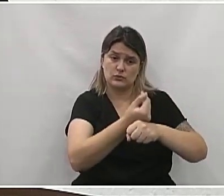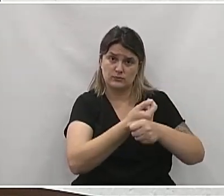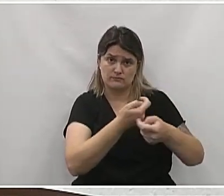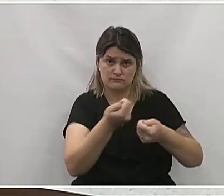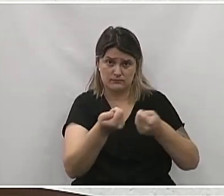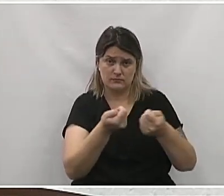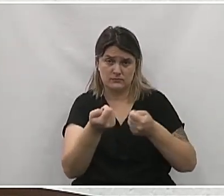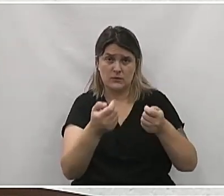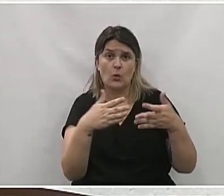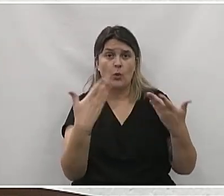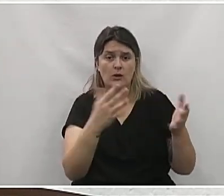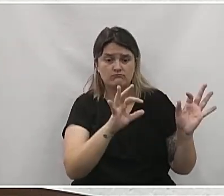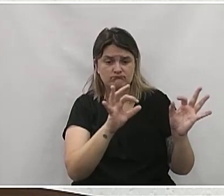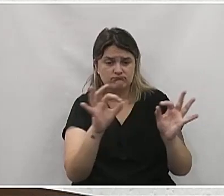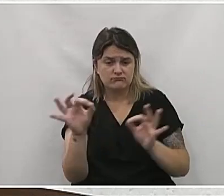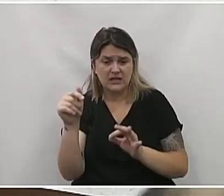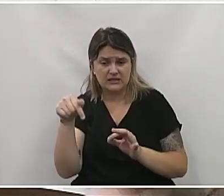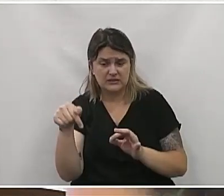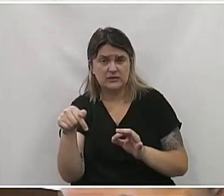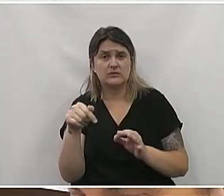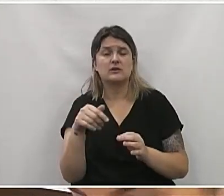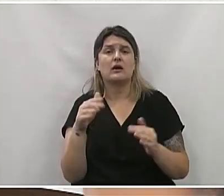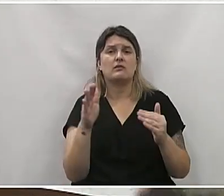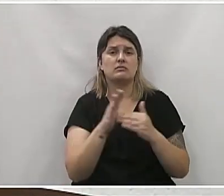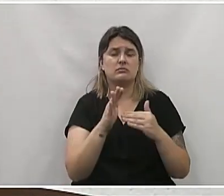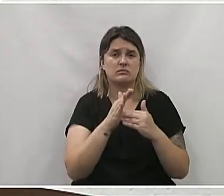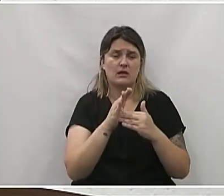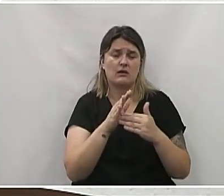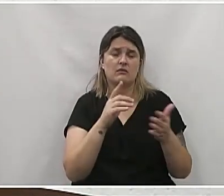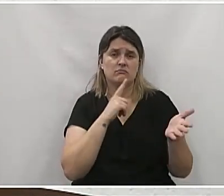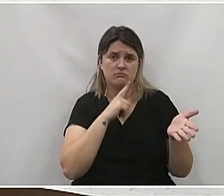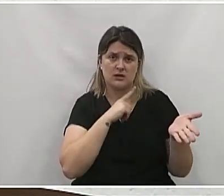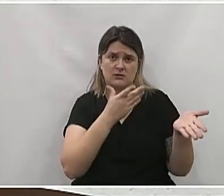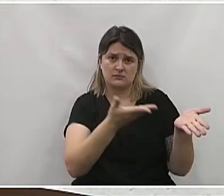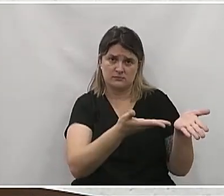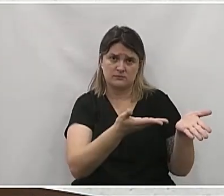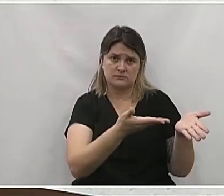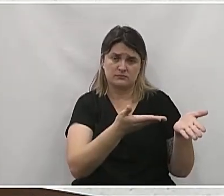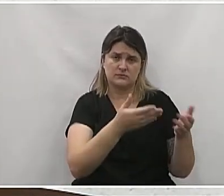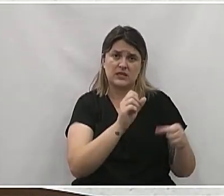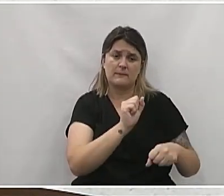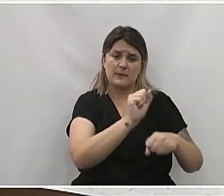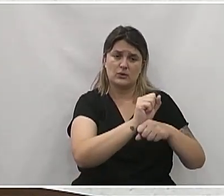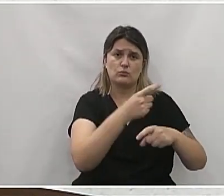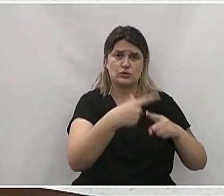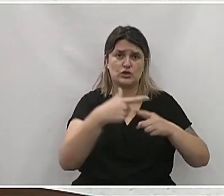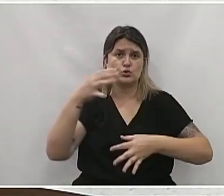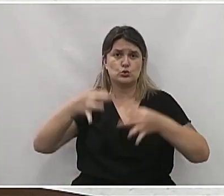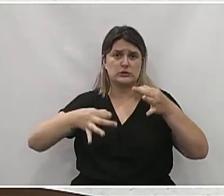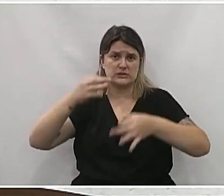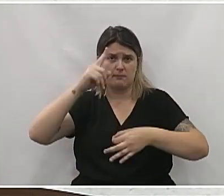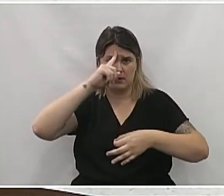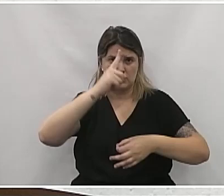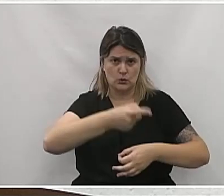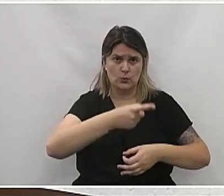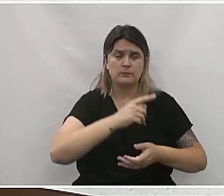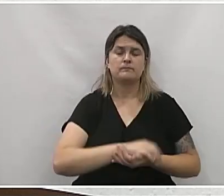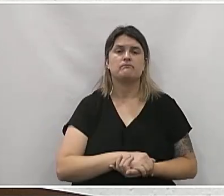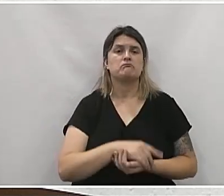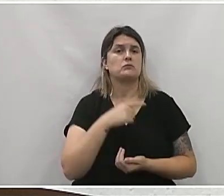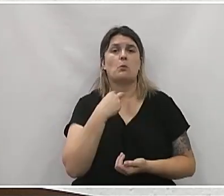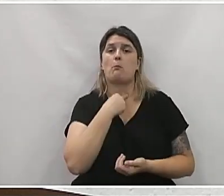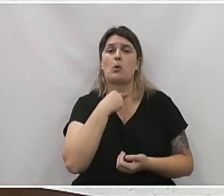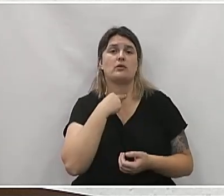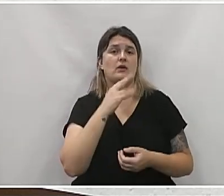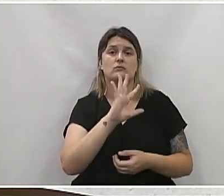estávamos presenciando aqui na Câmara de Vereadores e até o qual está com uma suspensão judicial até o momento, não podendo